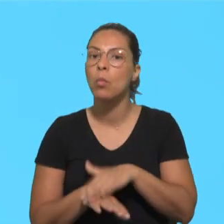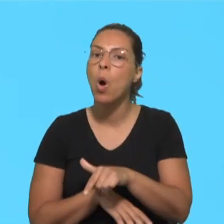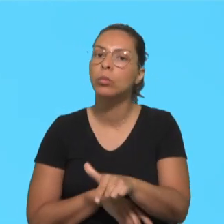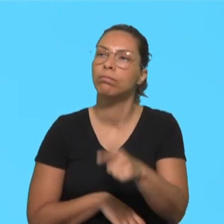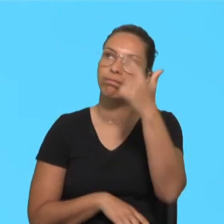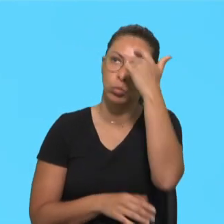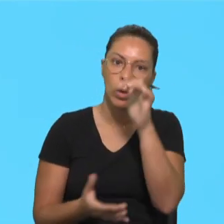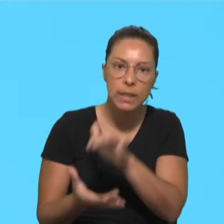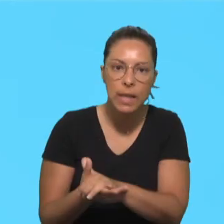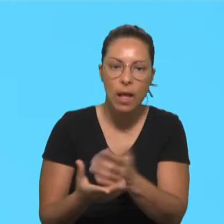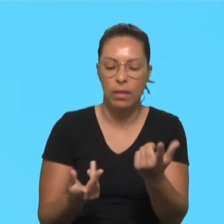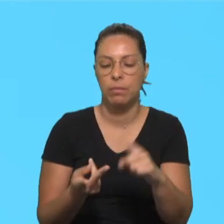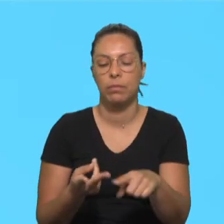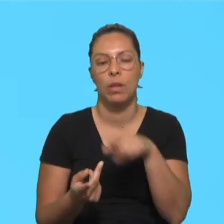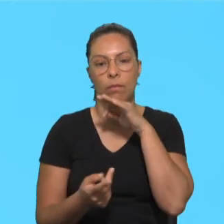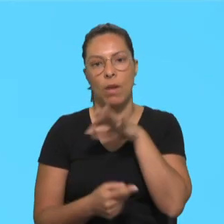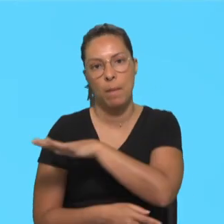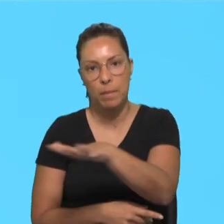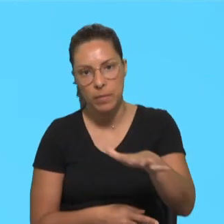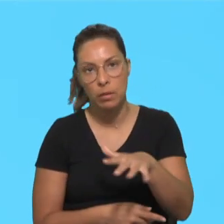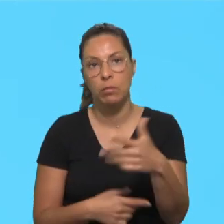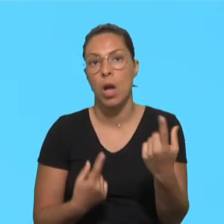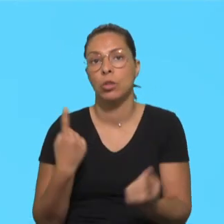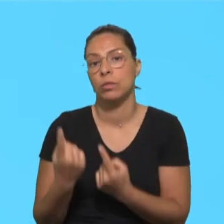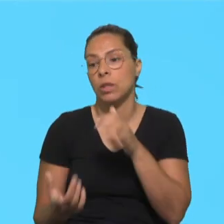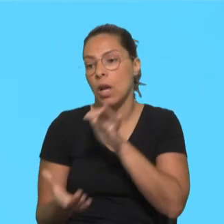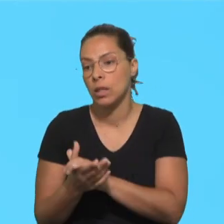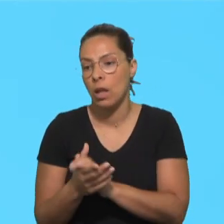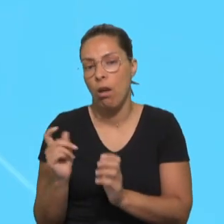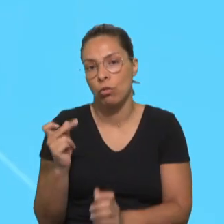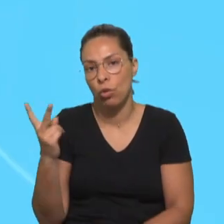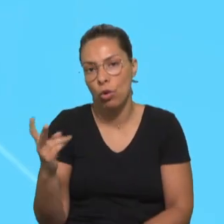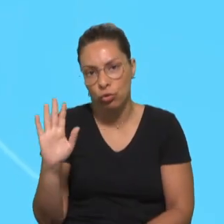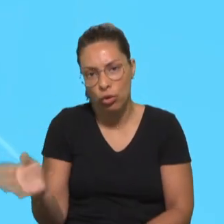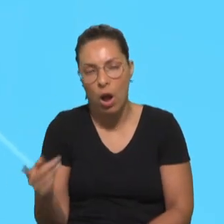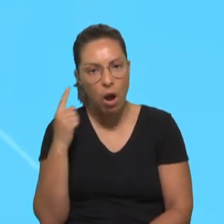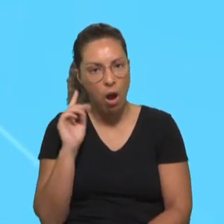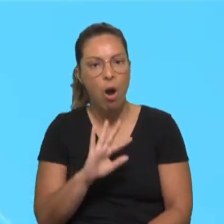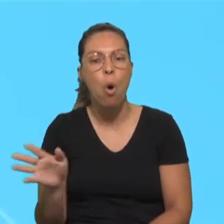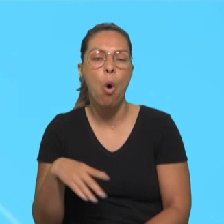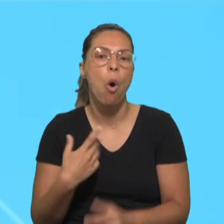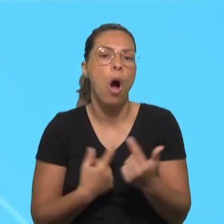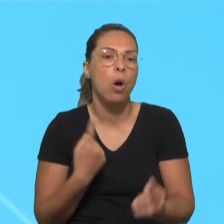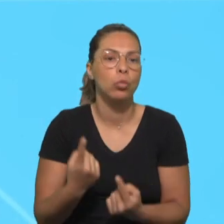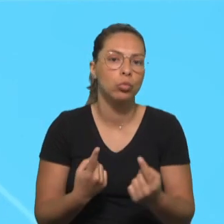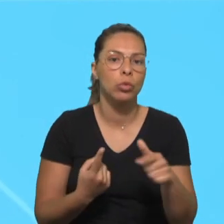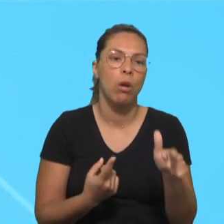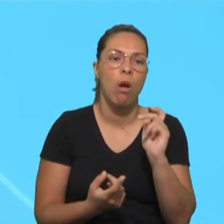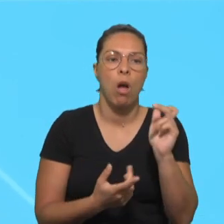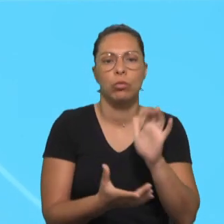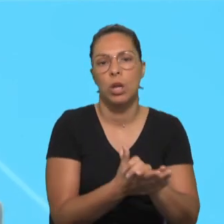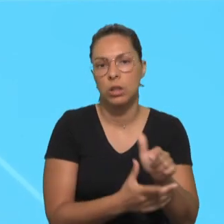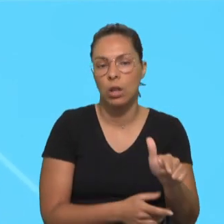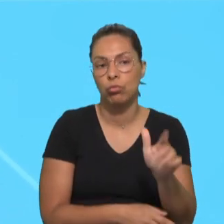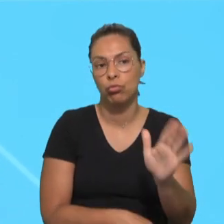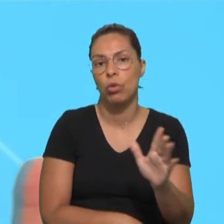casal, ao longo da vida familiar. Por isso temos um casal com 2 anos de casamento, outro com 10 anos e outros que já são avós. E percebermos aqui,